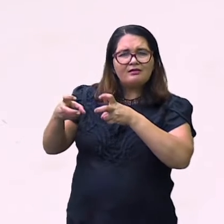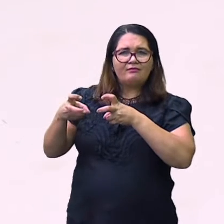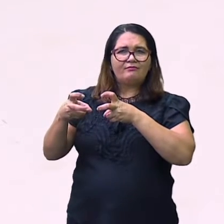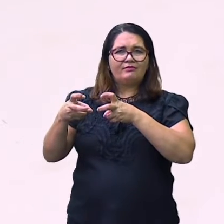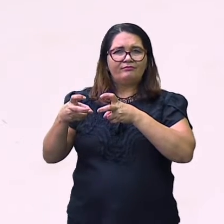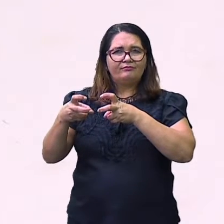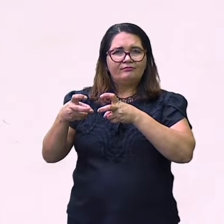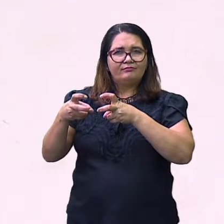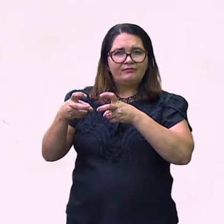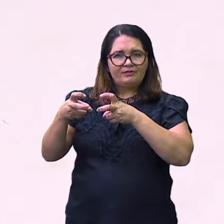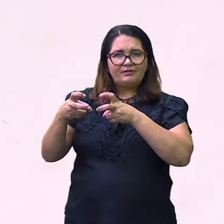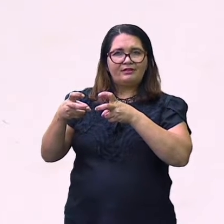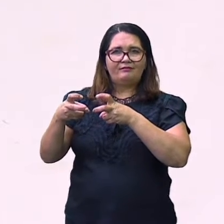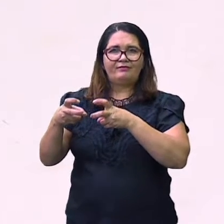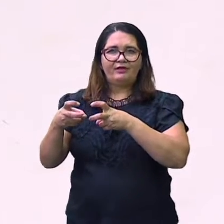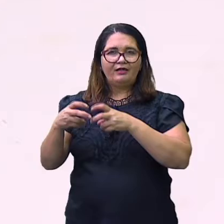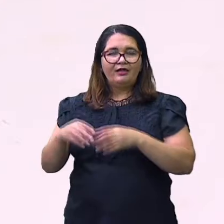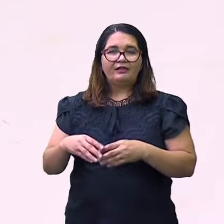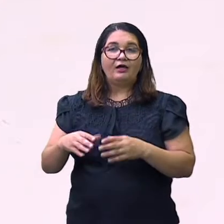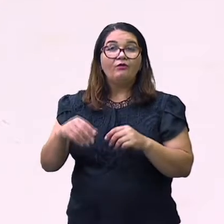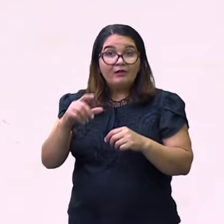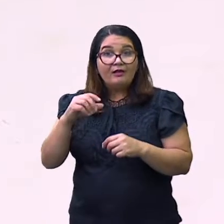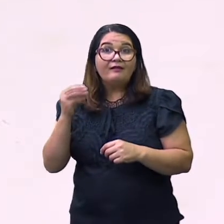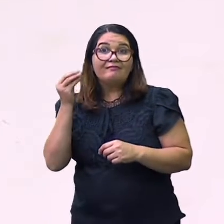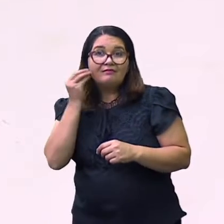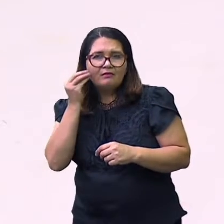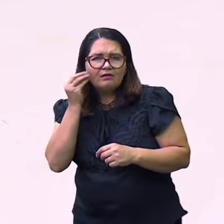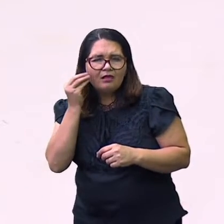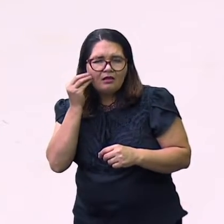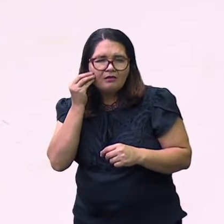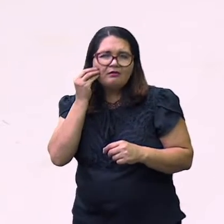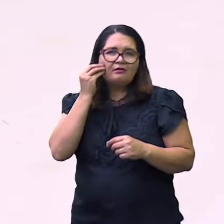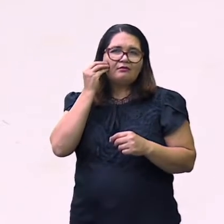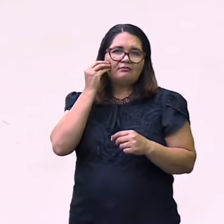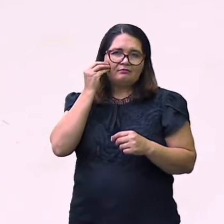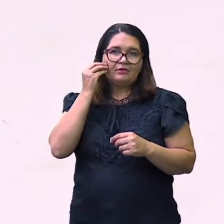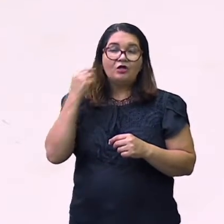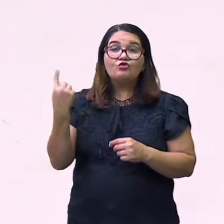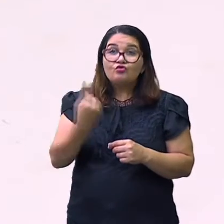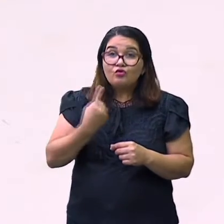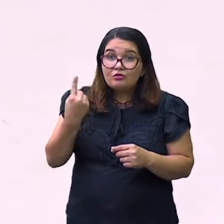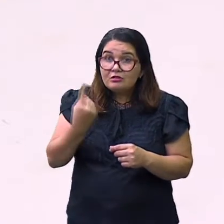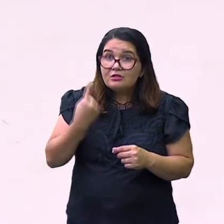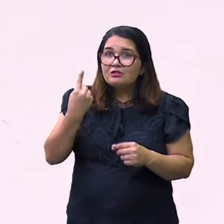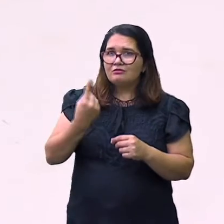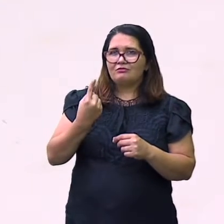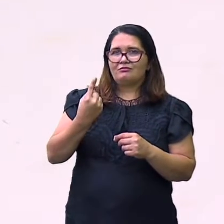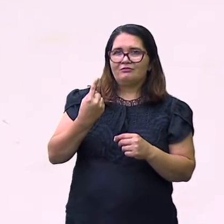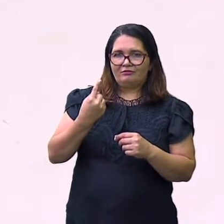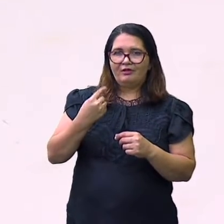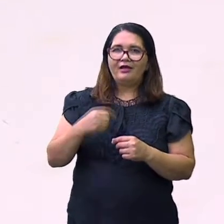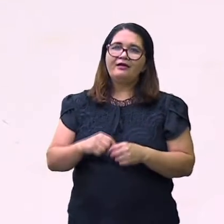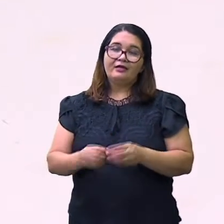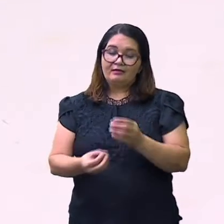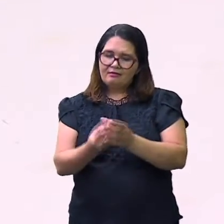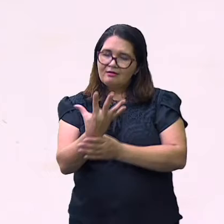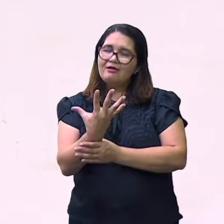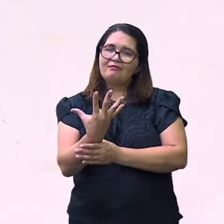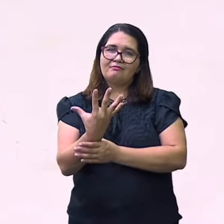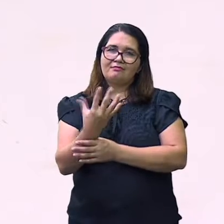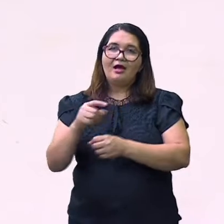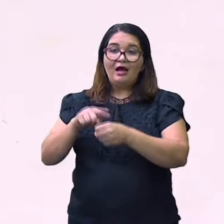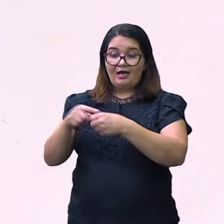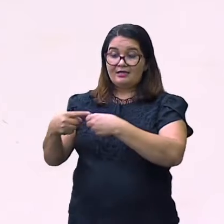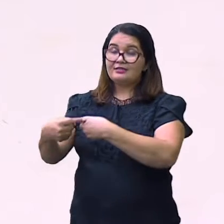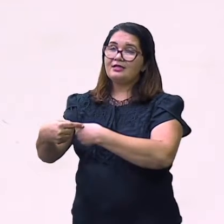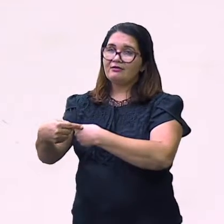aprender fazendo, né, demonstrando o seu aprendizado, não é mesmo? Então, olha lá, ó, vamos começar assim, ó.